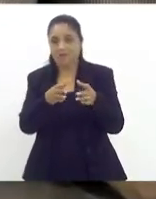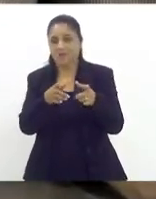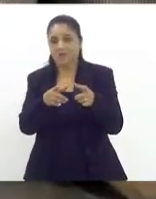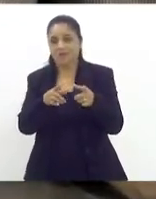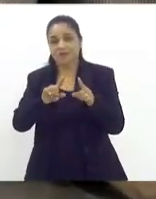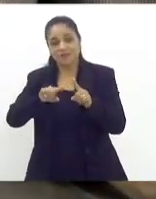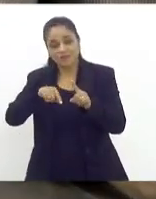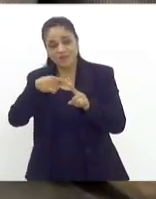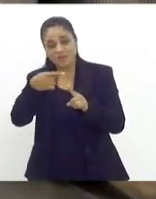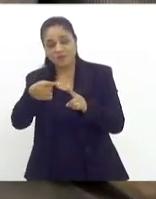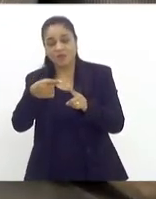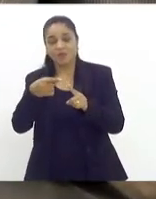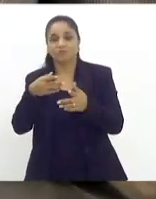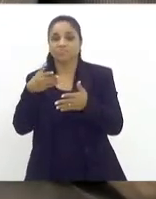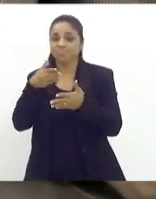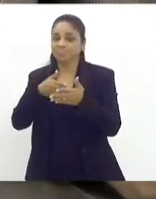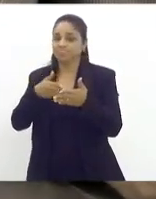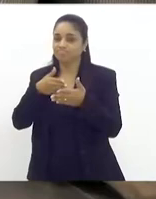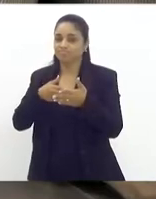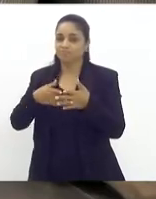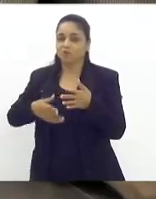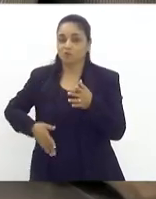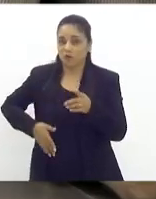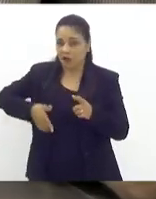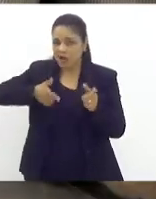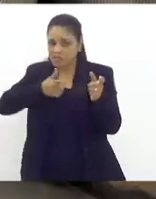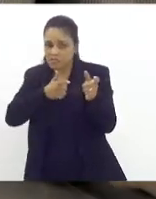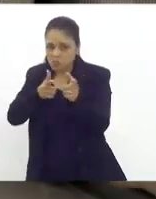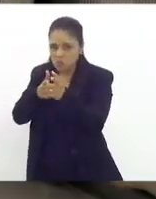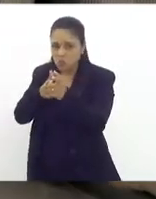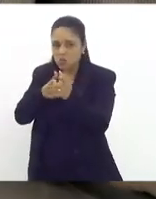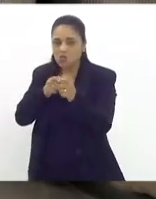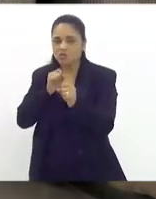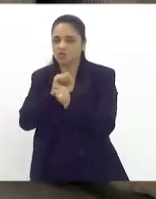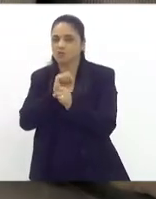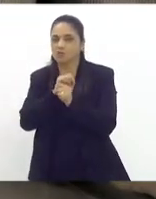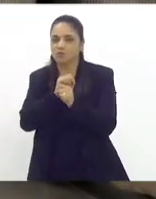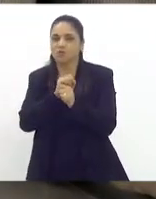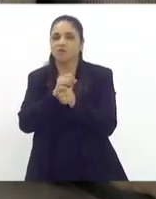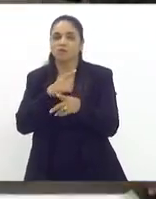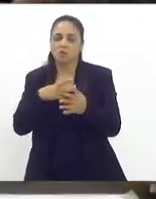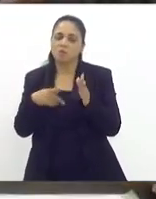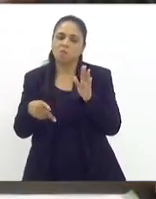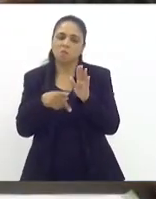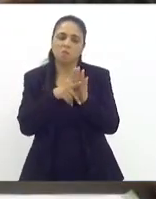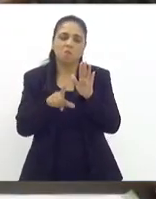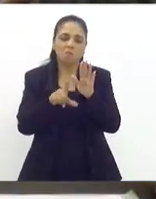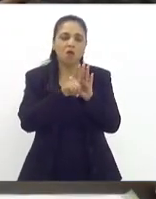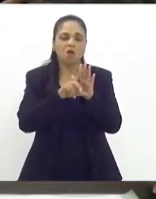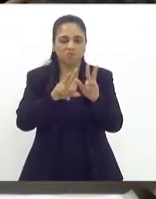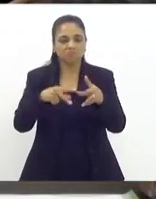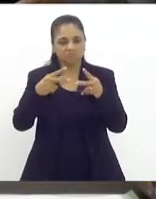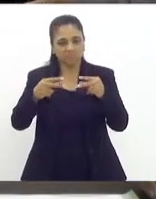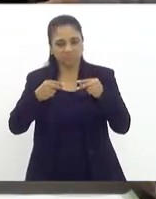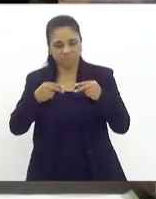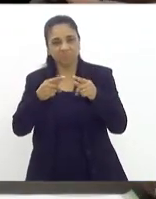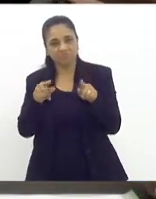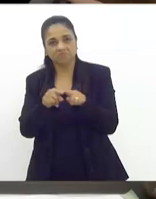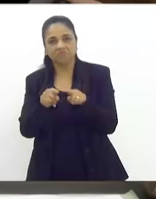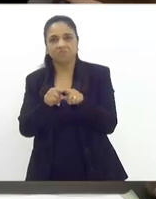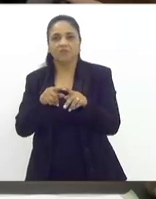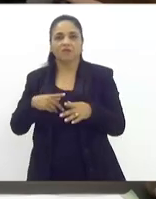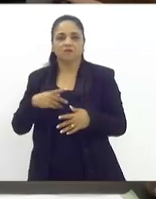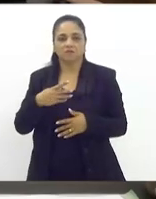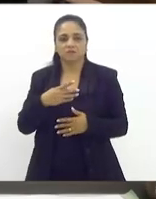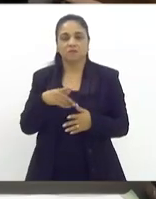Depois impedir que um caçador fique lá, no lado de lá, aguardando. Mas é bem meritório o projeto. Só na BR-040, 78%